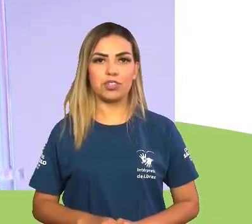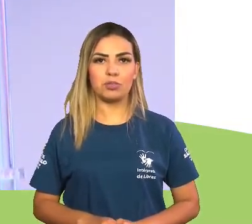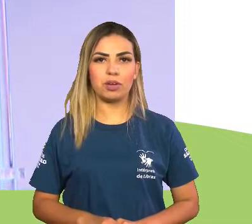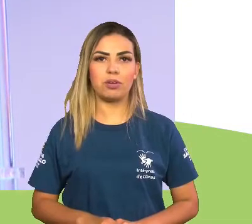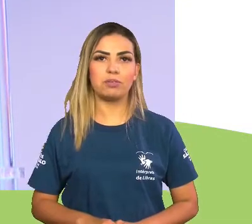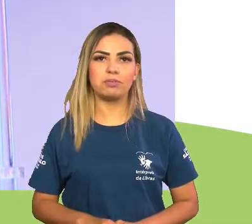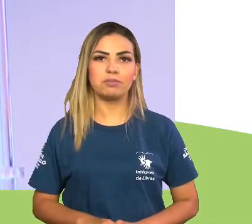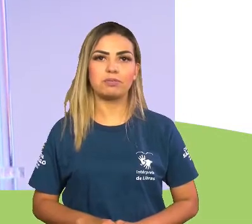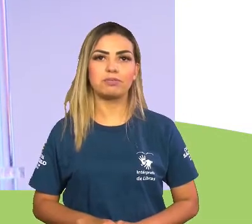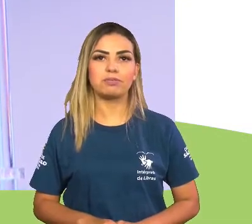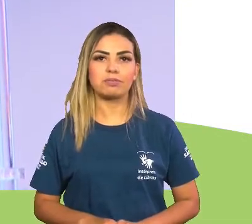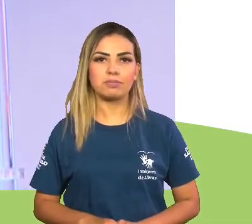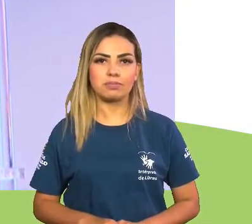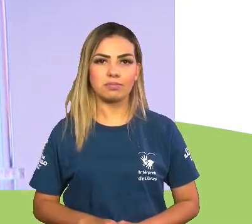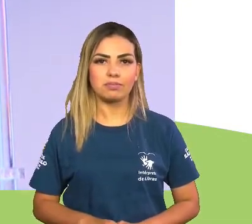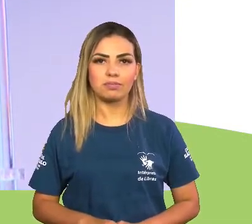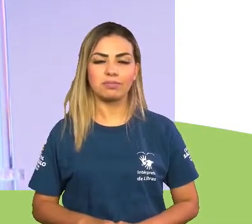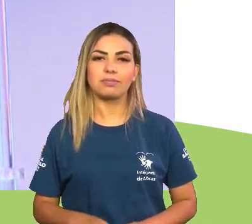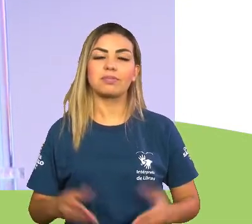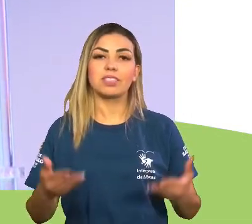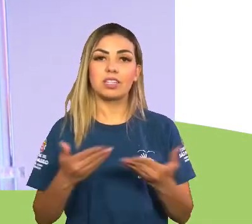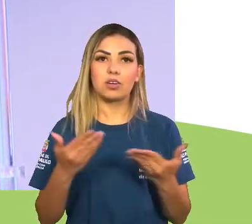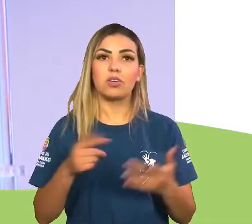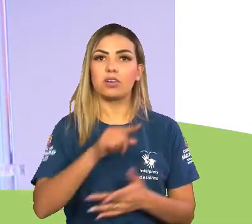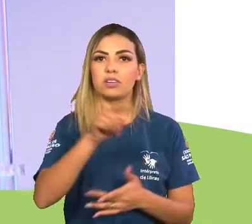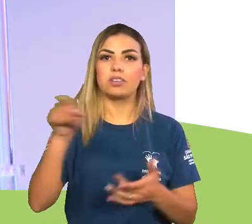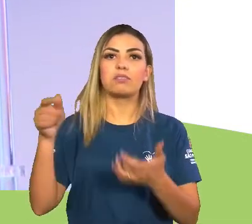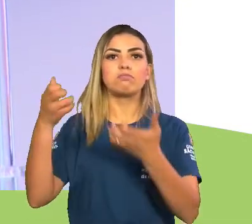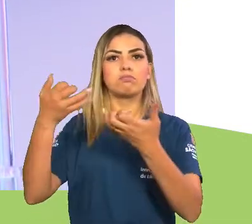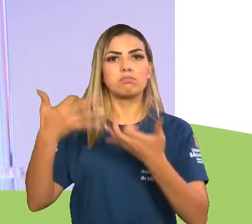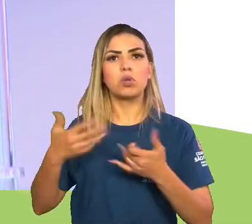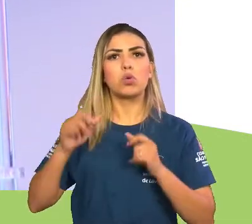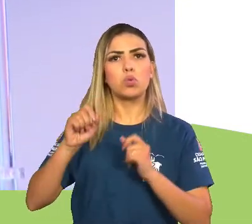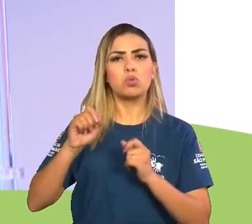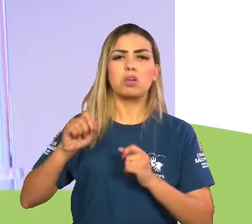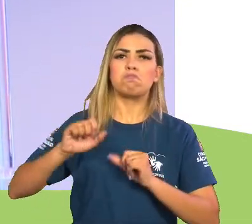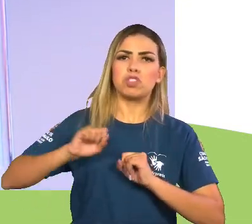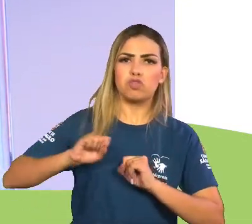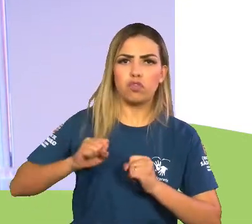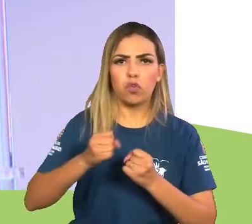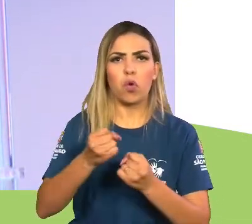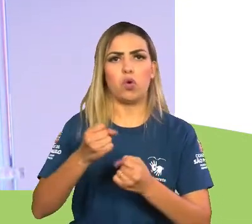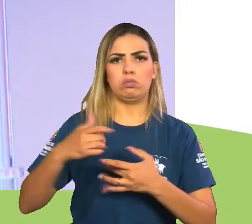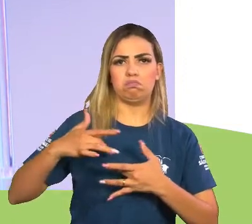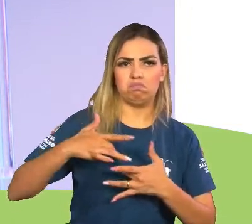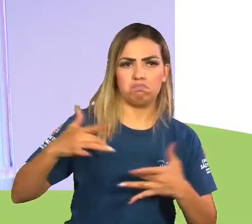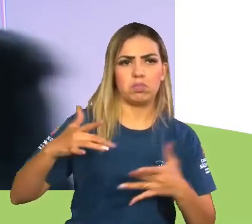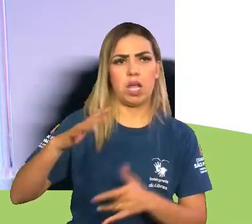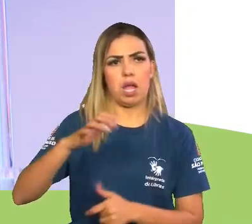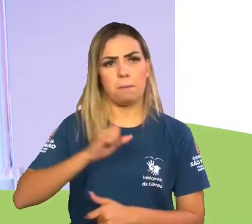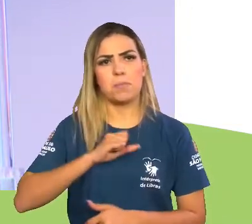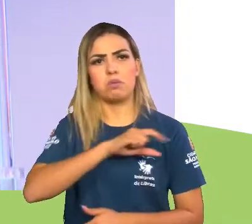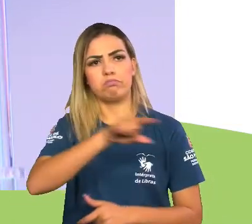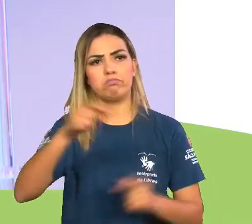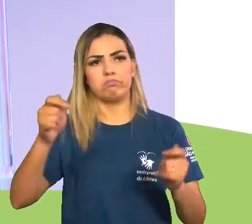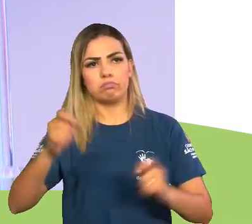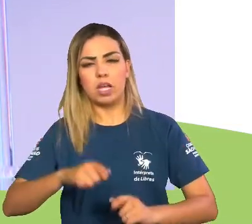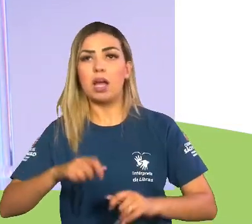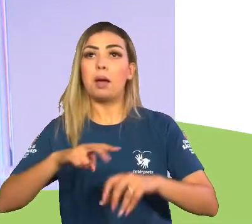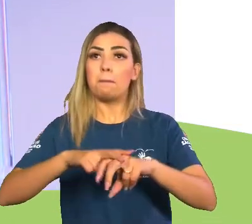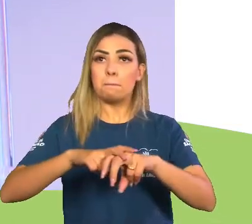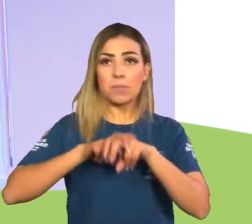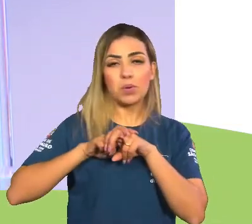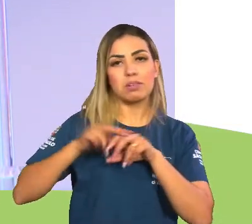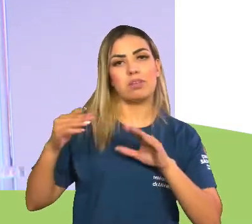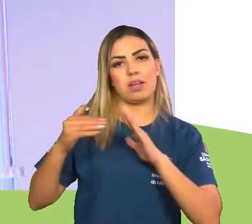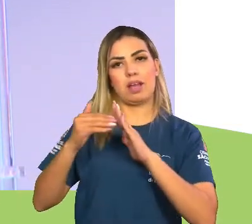Olha, Tony, só para ressaltar aí as suas palavras, dedicação, integridade, amor, vocês têm de sobra e é por isso que a Casa Hunter está